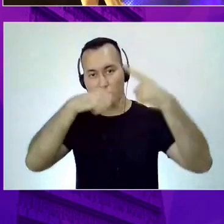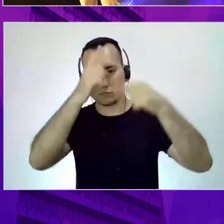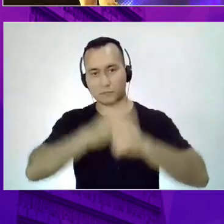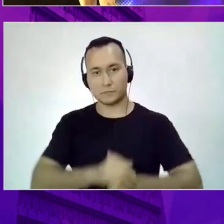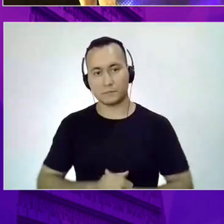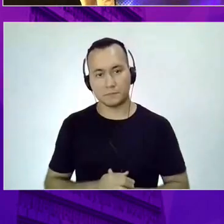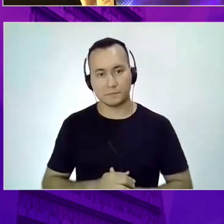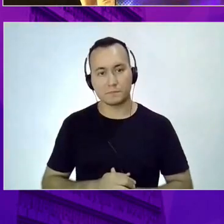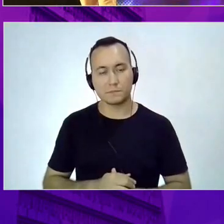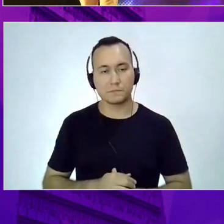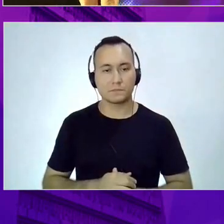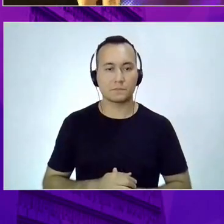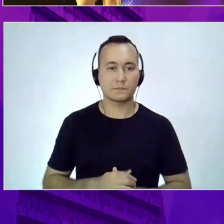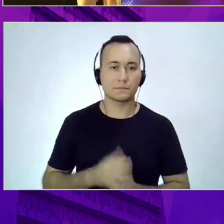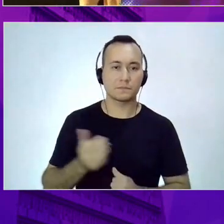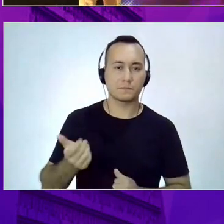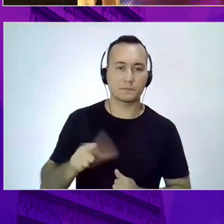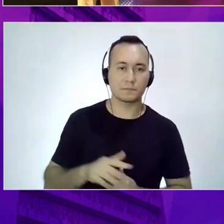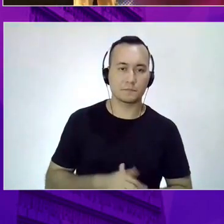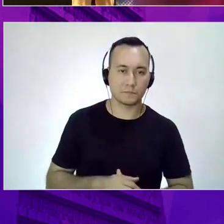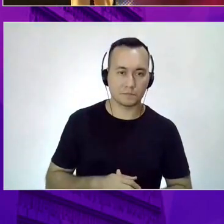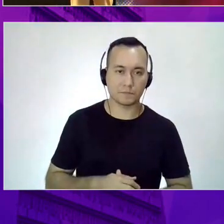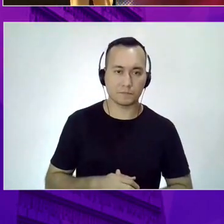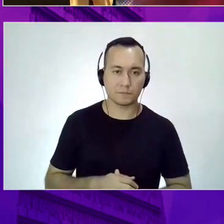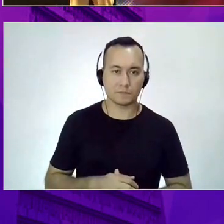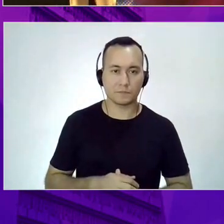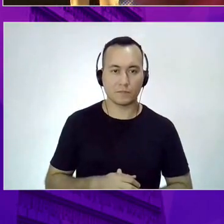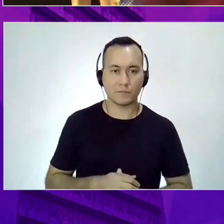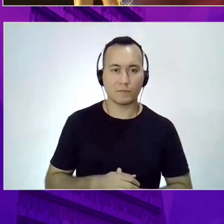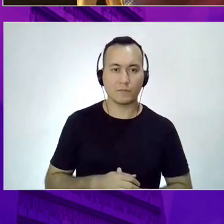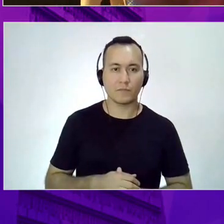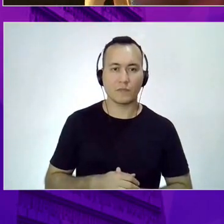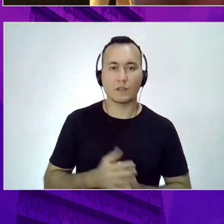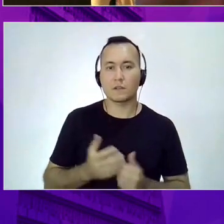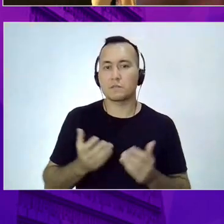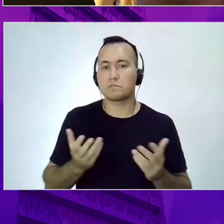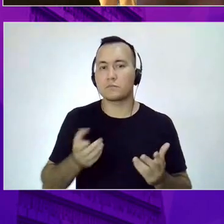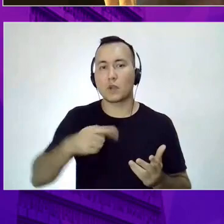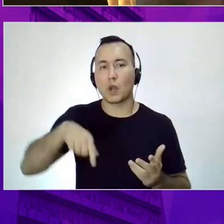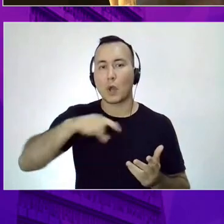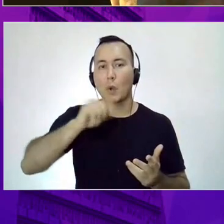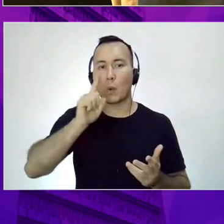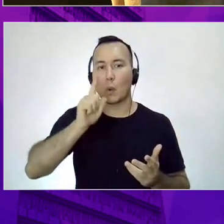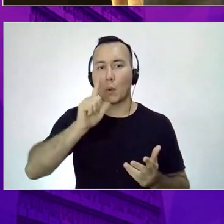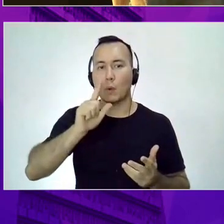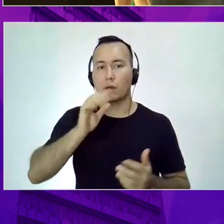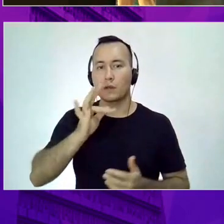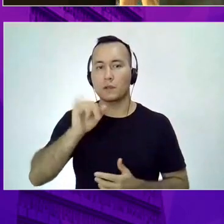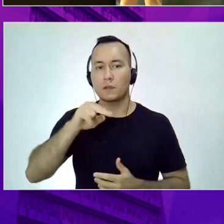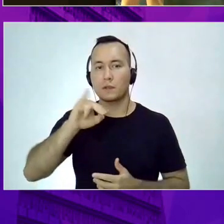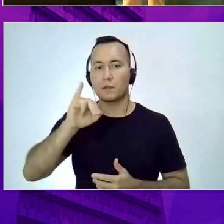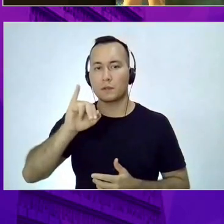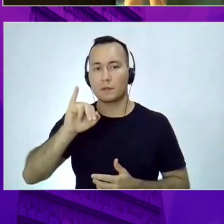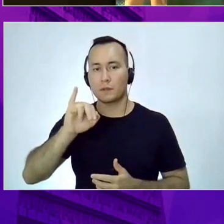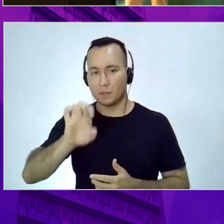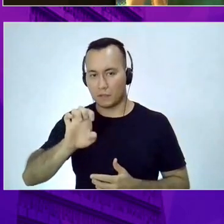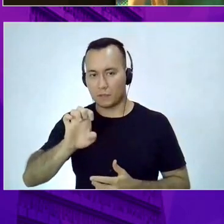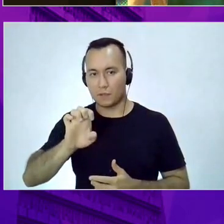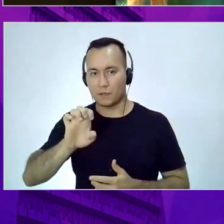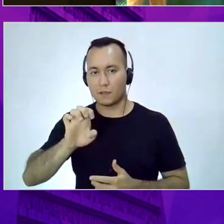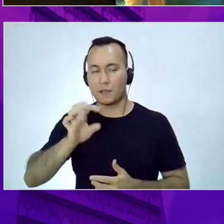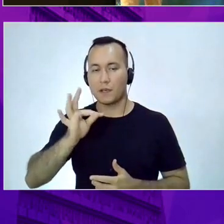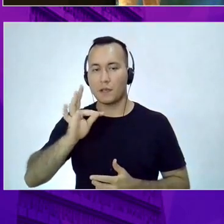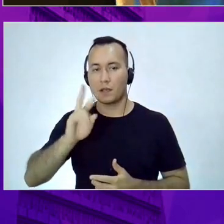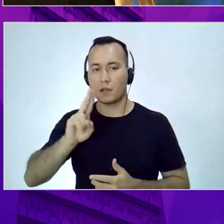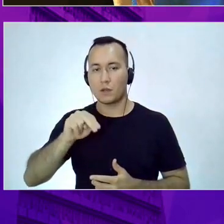Cara, perfeito, a gente já tinha ali toda a base preparada para fazer o treinamento, para utilizar a Azure, para utilizar o